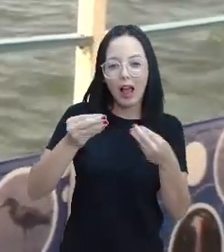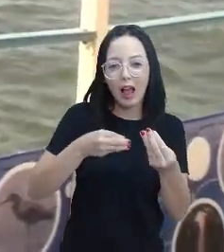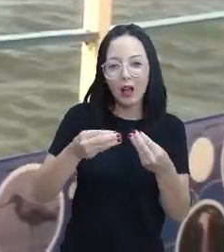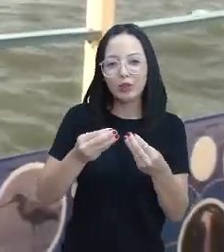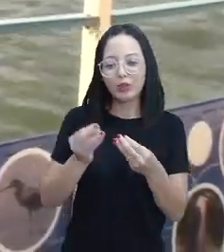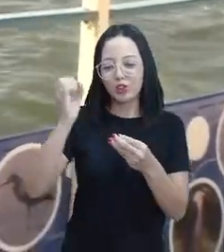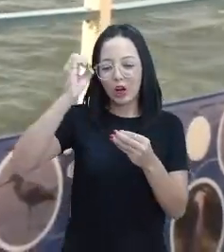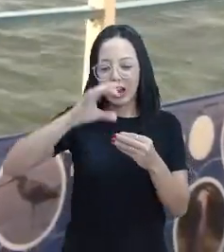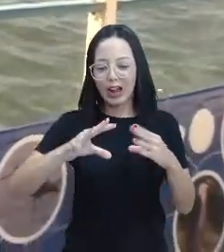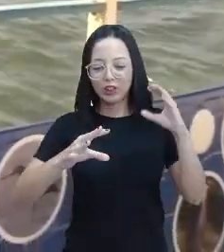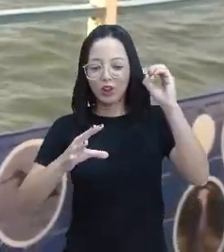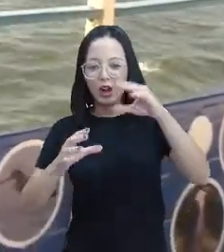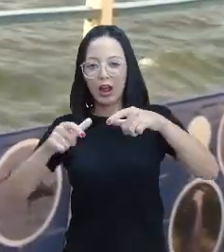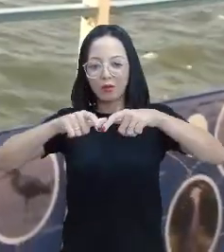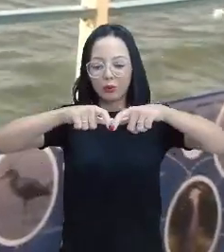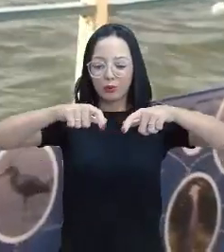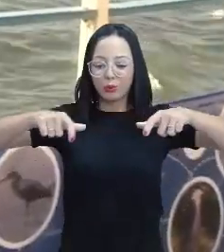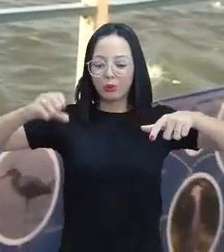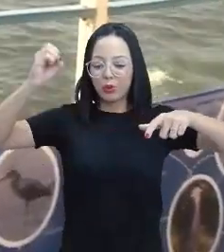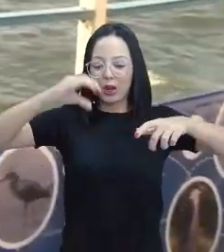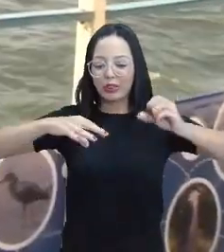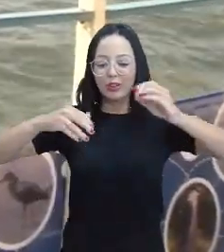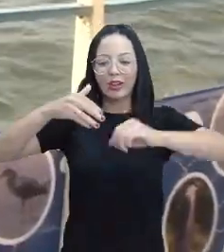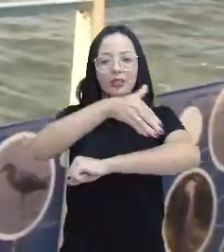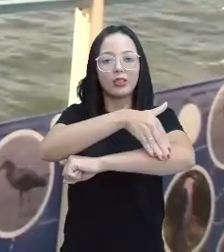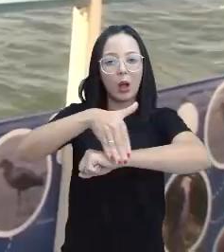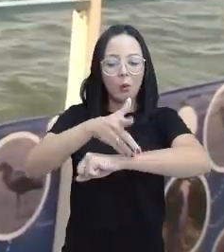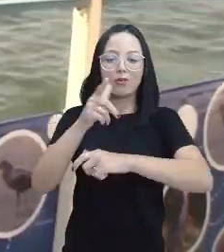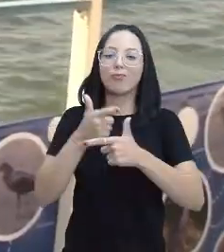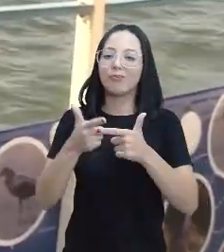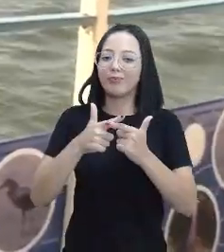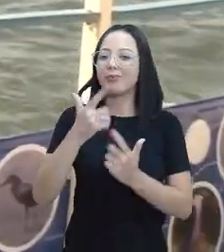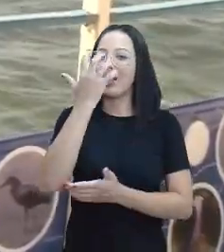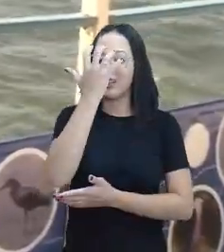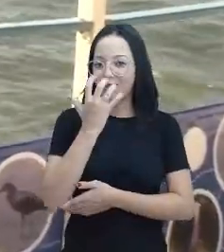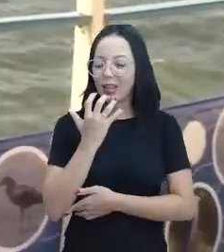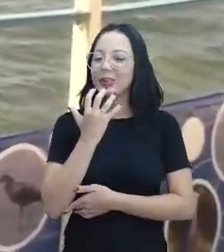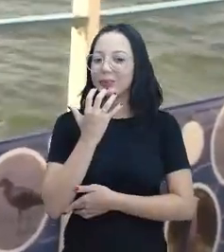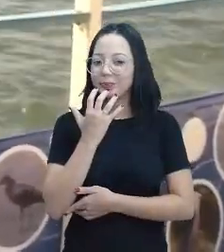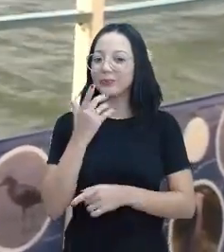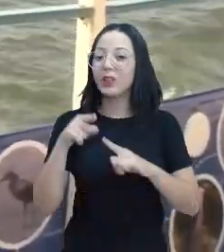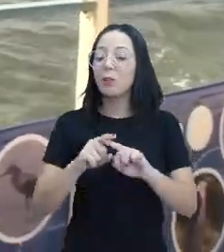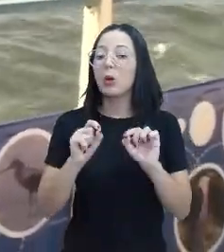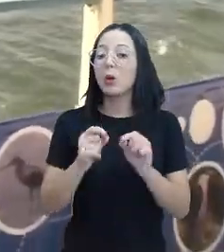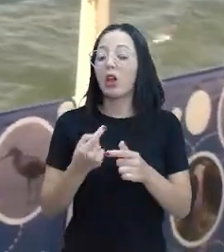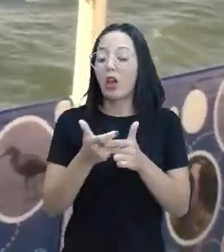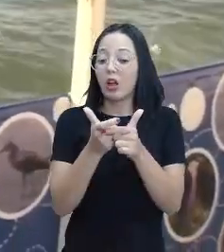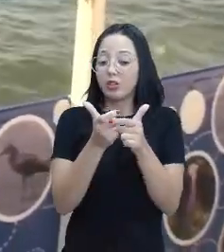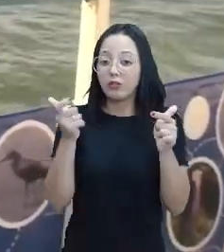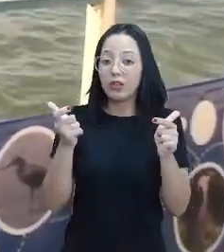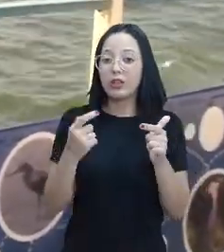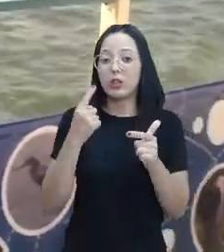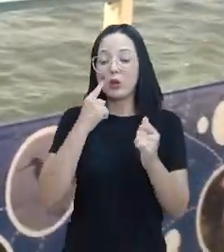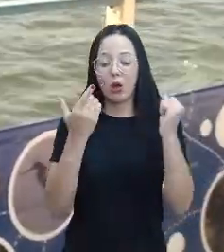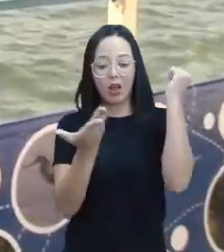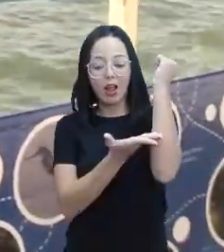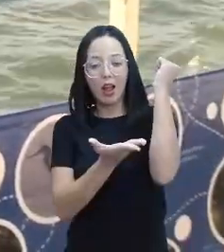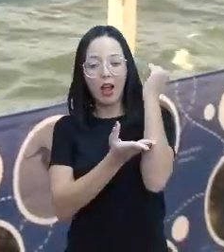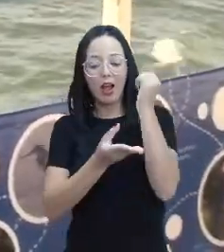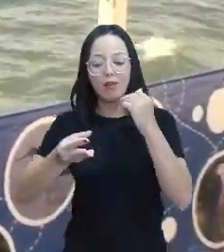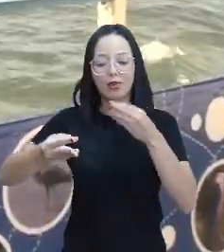sólidos são descartados nos canais, nas ruas, isso é um problema muito sério. Além de, muitas vezes, essas garrafas, esse